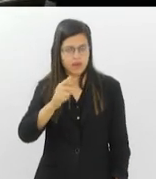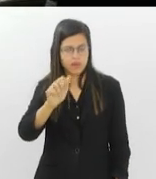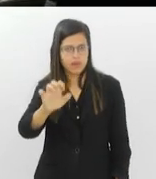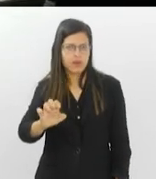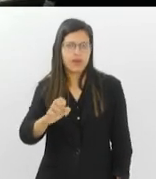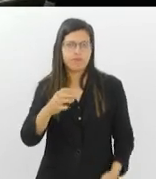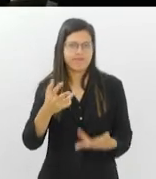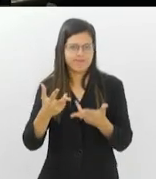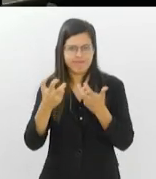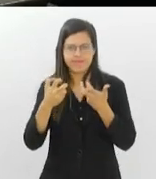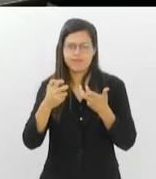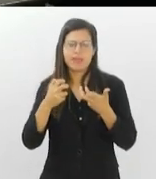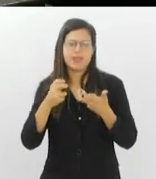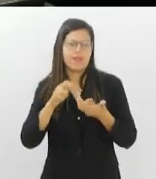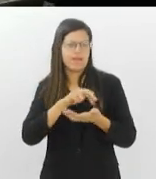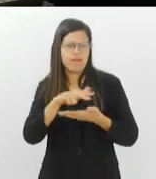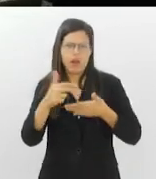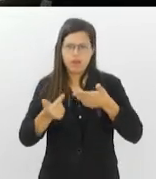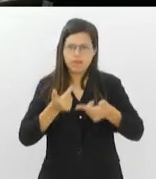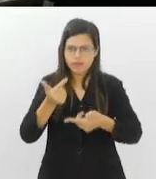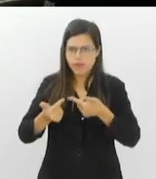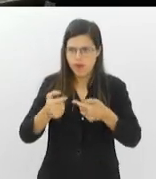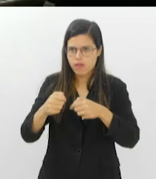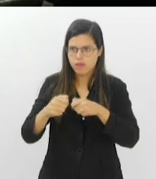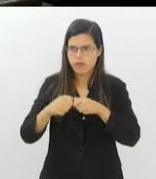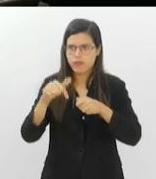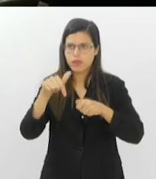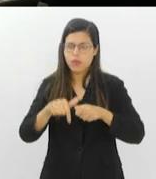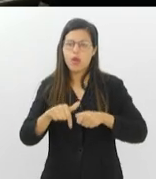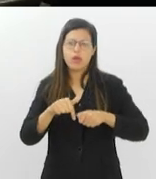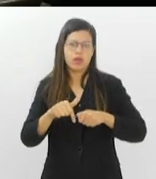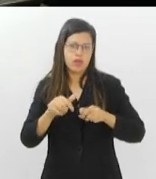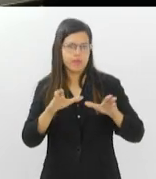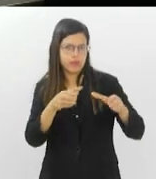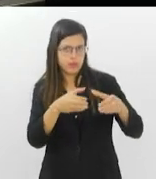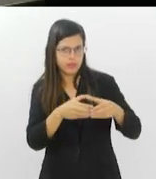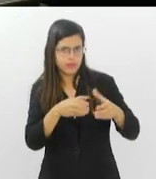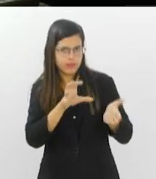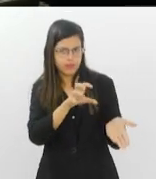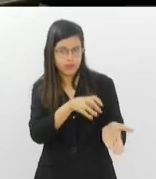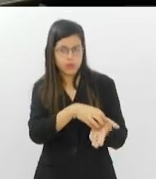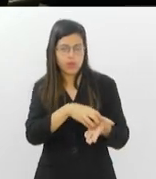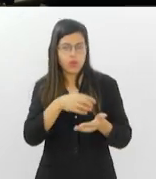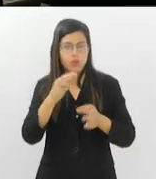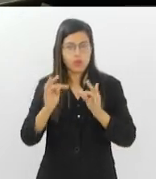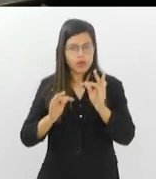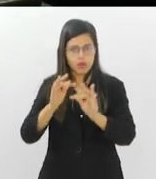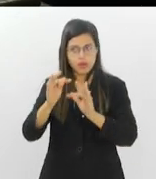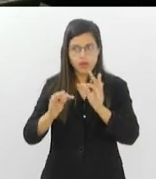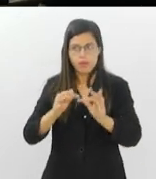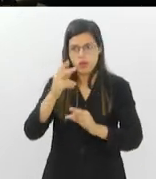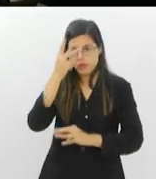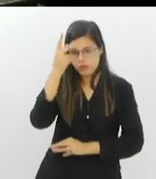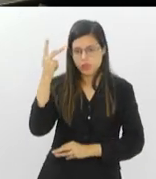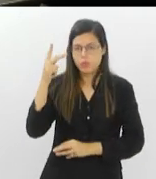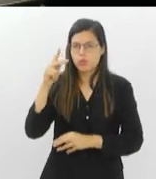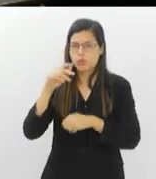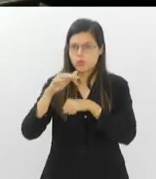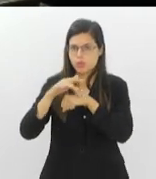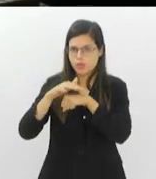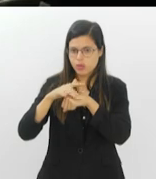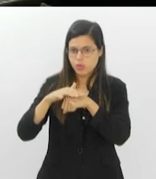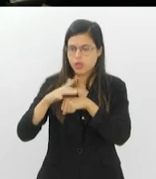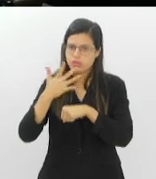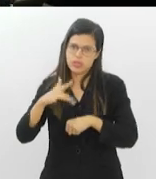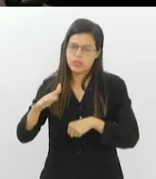vê que vários trabalhos são realizados aqui por eles, né? E o tratamento, realmente, das crianças com fenil aí é fundamental.